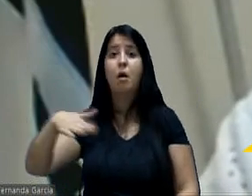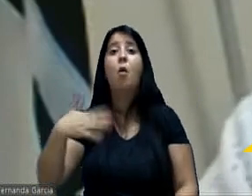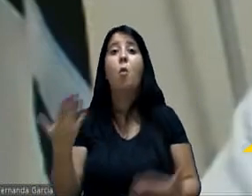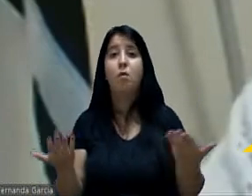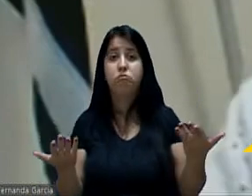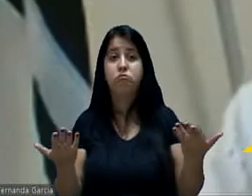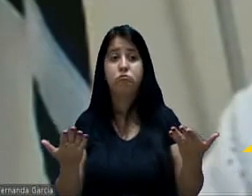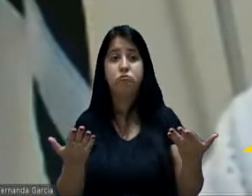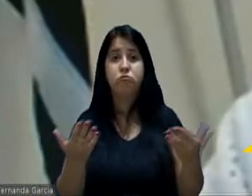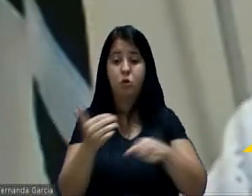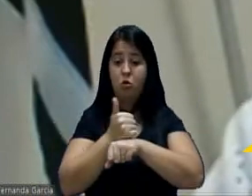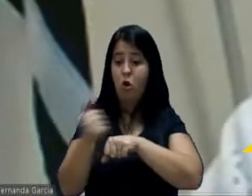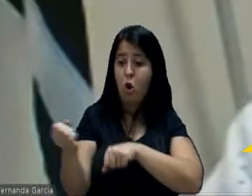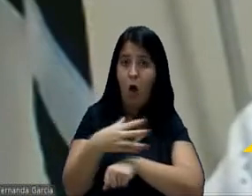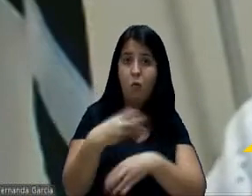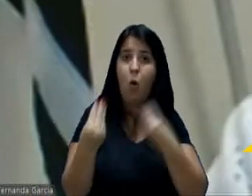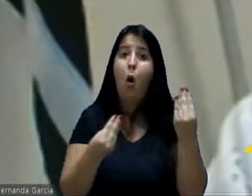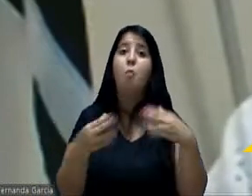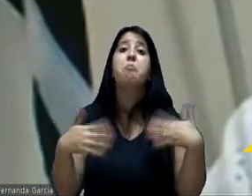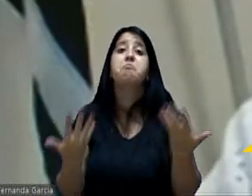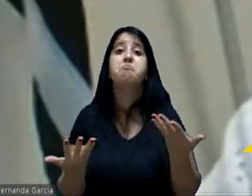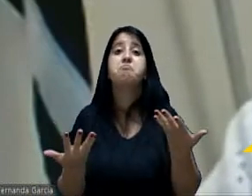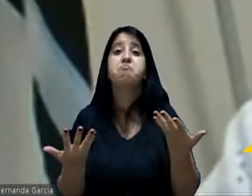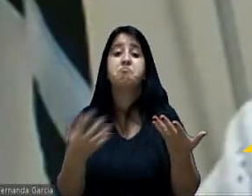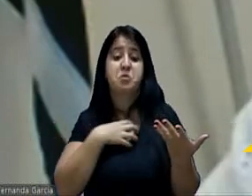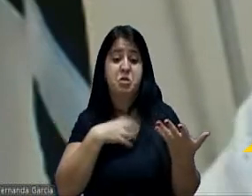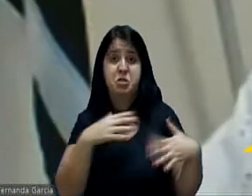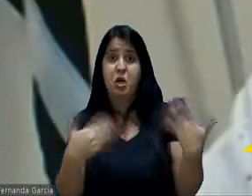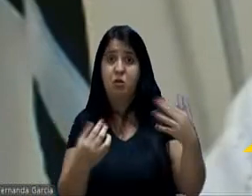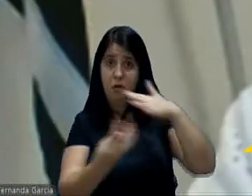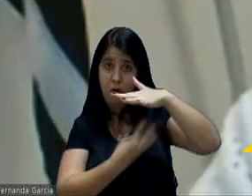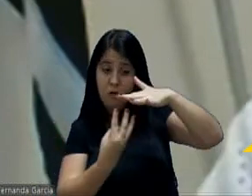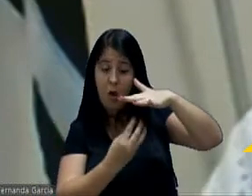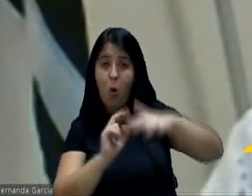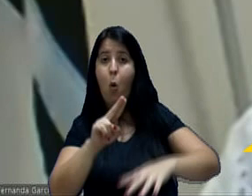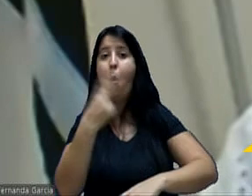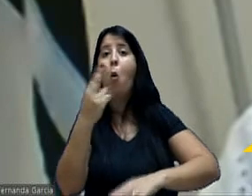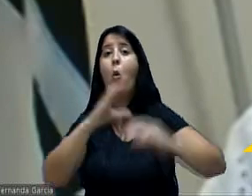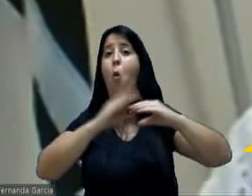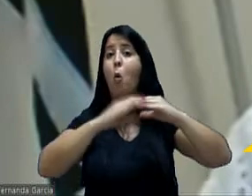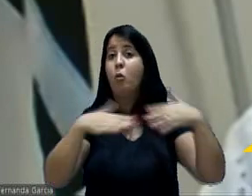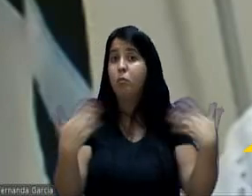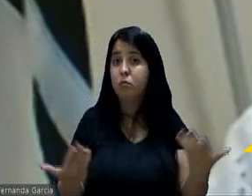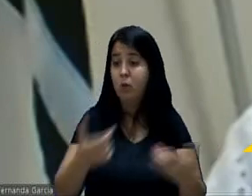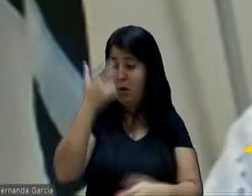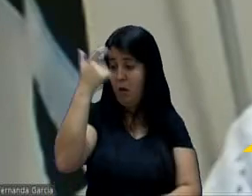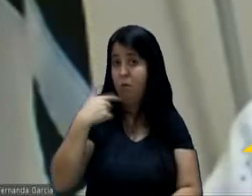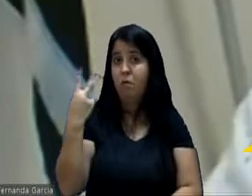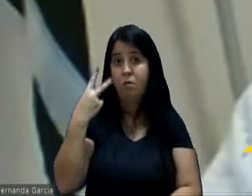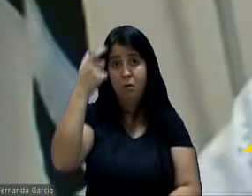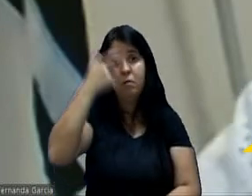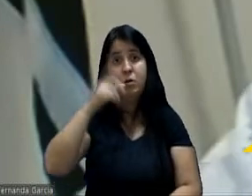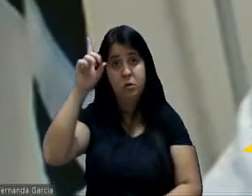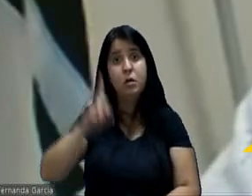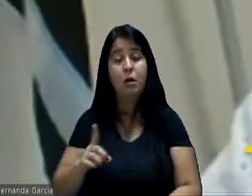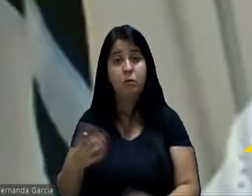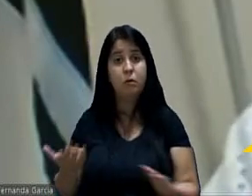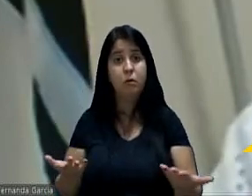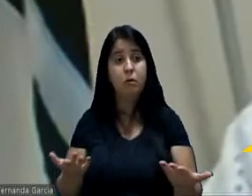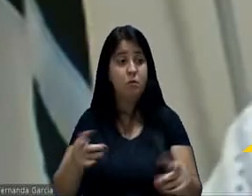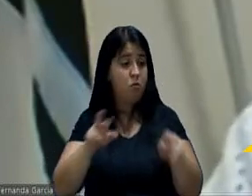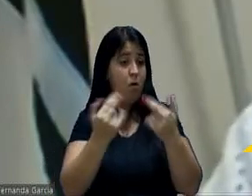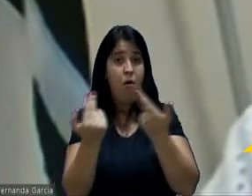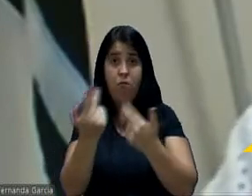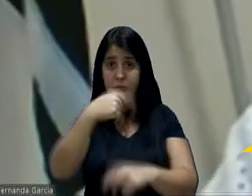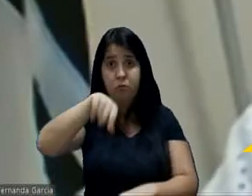formato? Formar a terceirização ou chamando concurso público? Eu, enquanto vereadora, tenho direito de saber, assim como os senhores, a